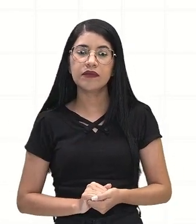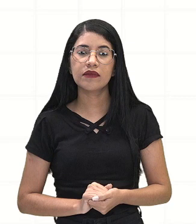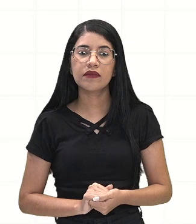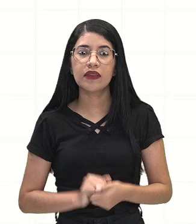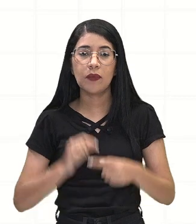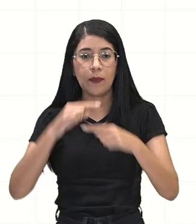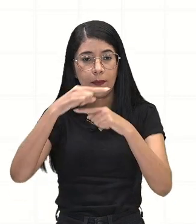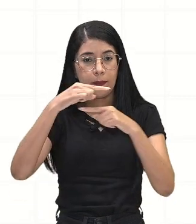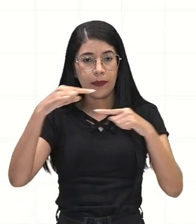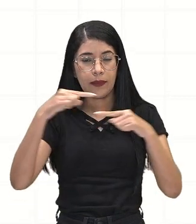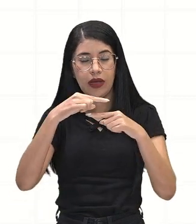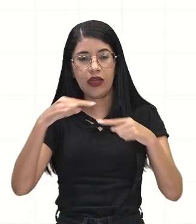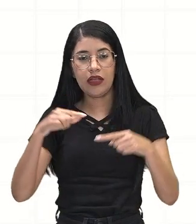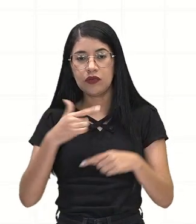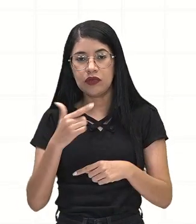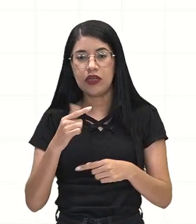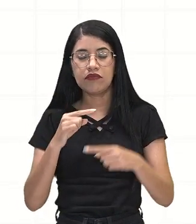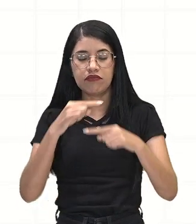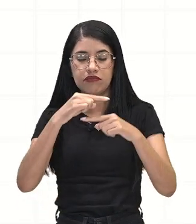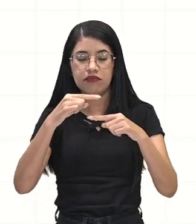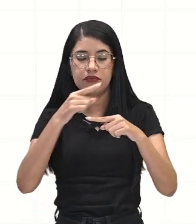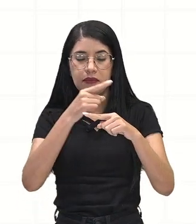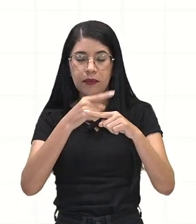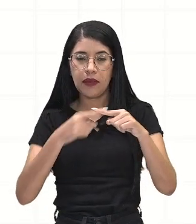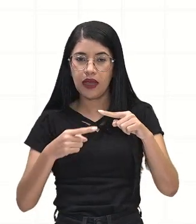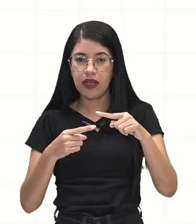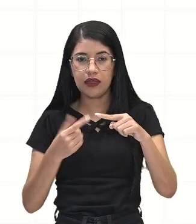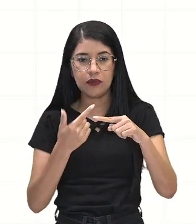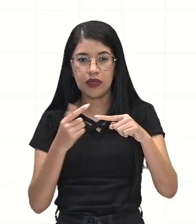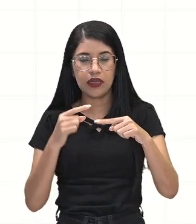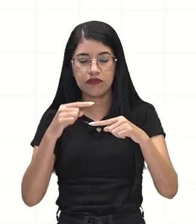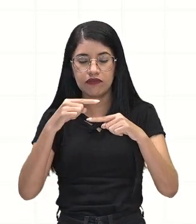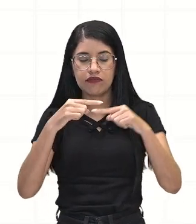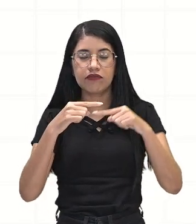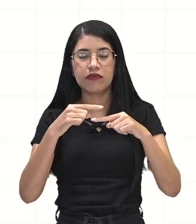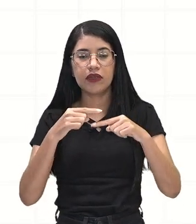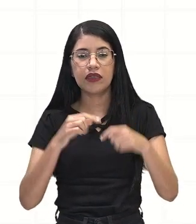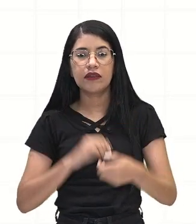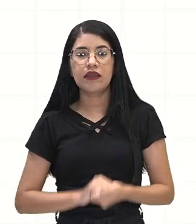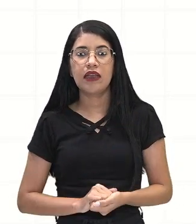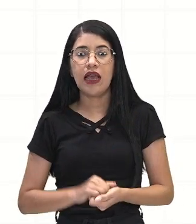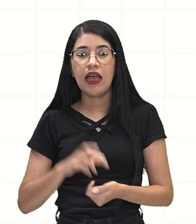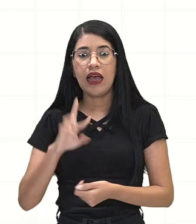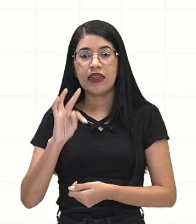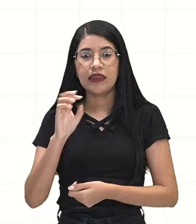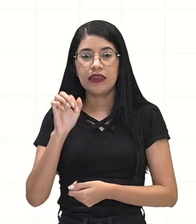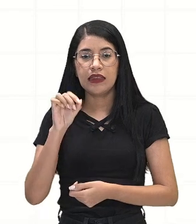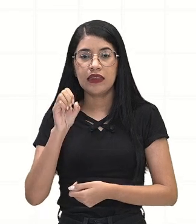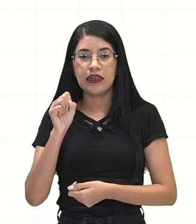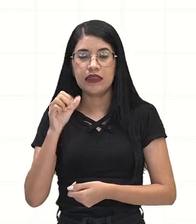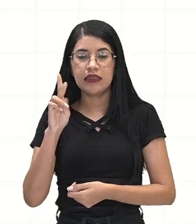não possuem ponto comum, ou seja, não se interceptam. E uma reta transversal